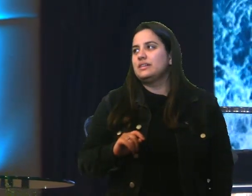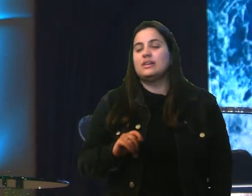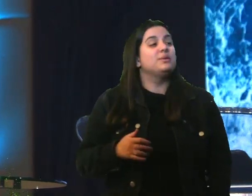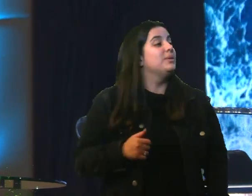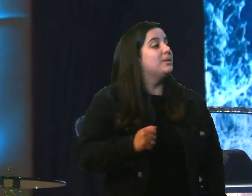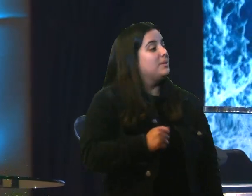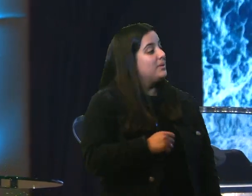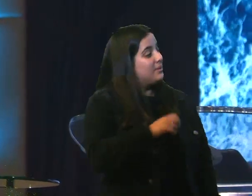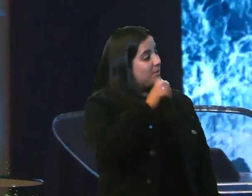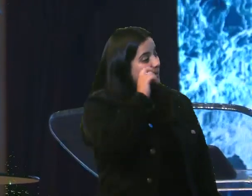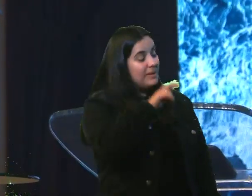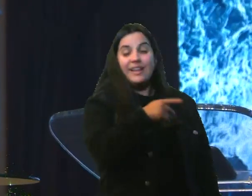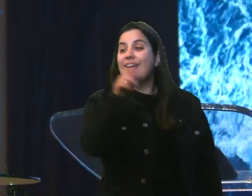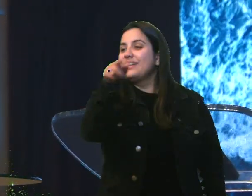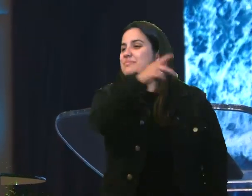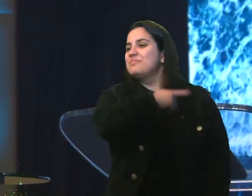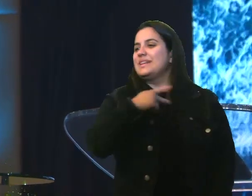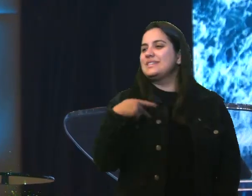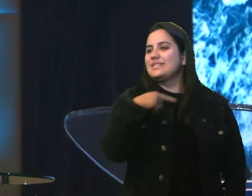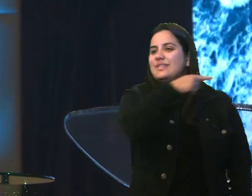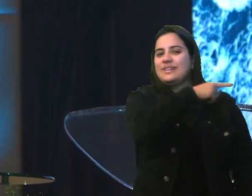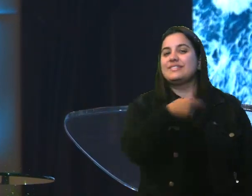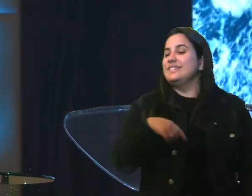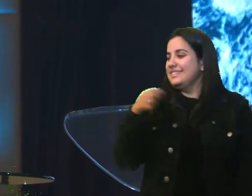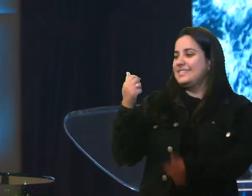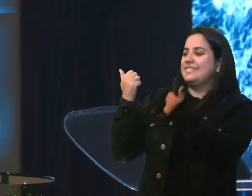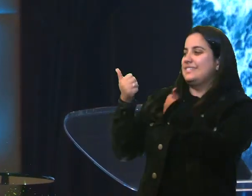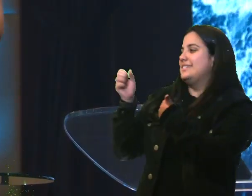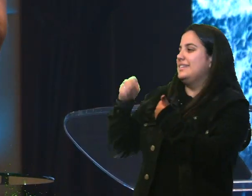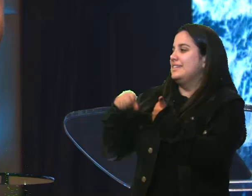Ela, olha, é do pastor Budal. Eu falei, é.